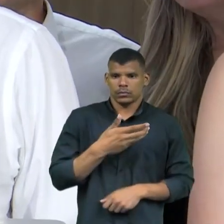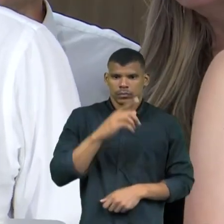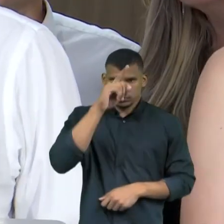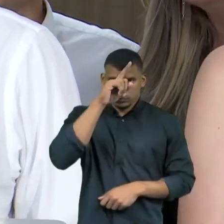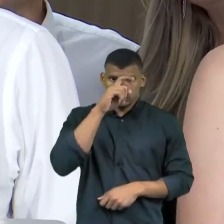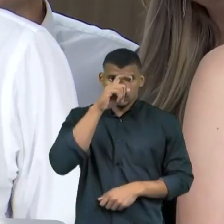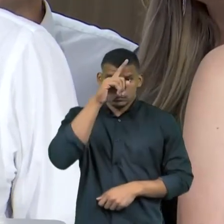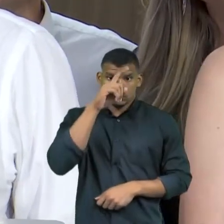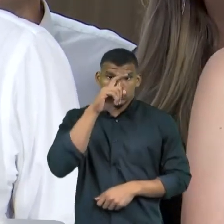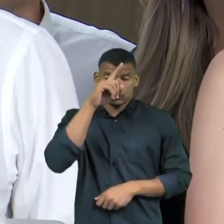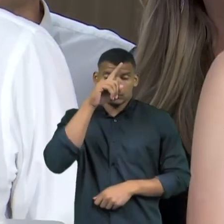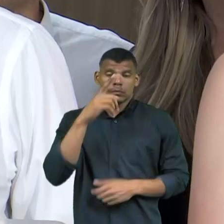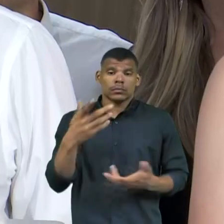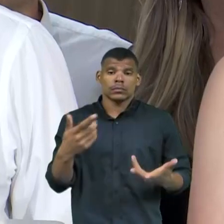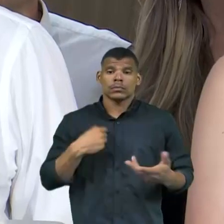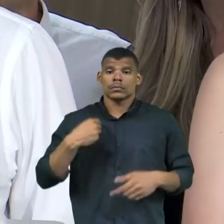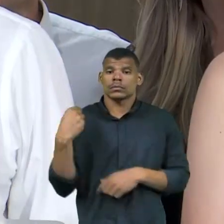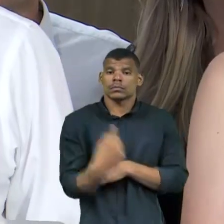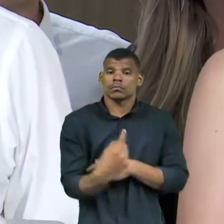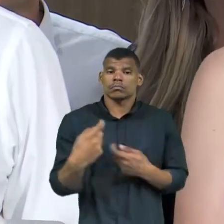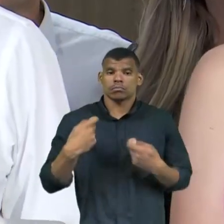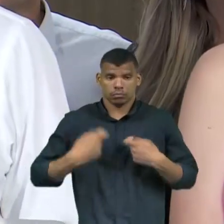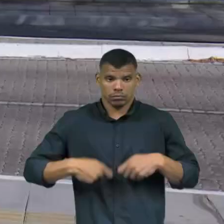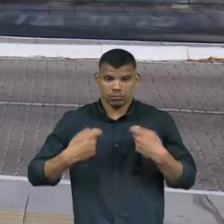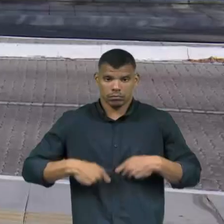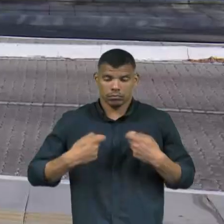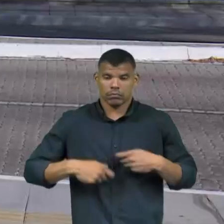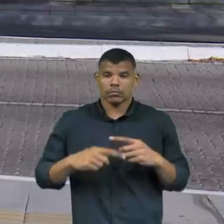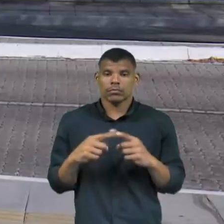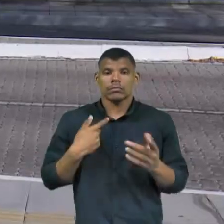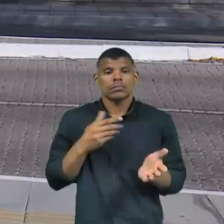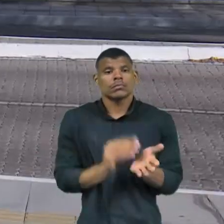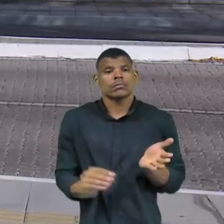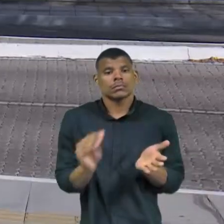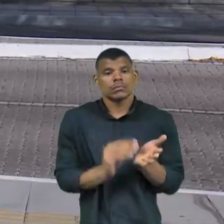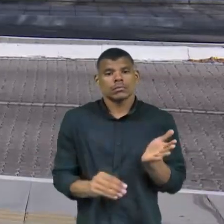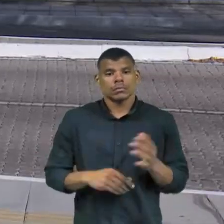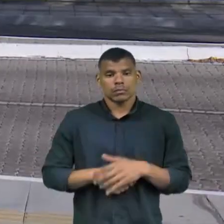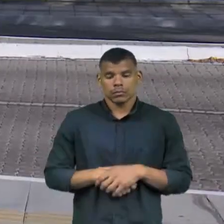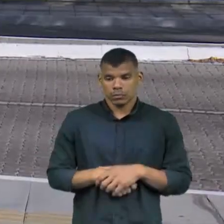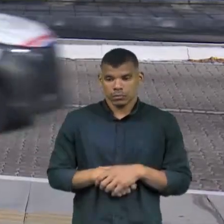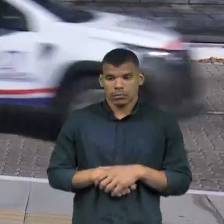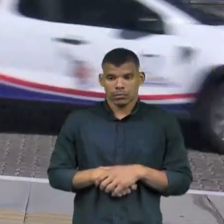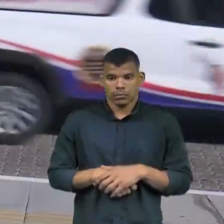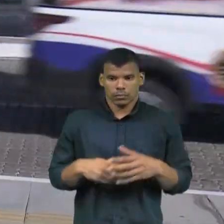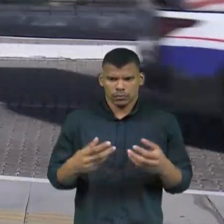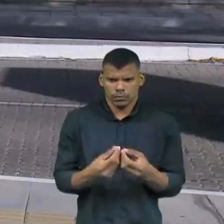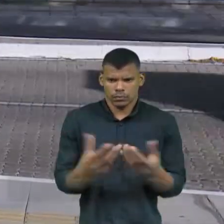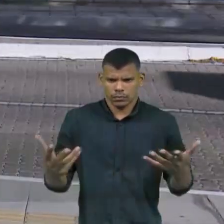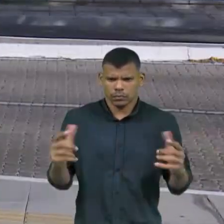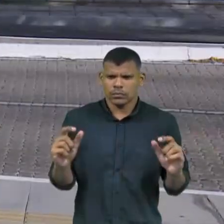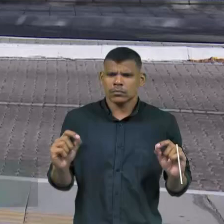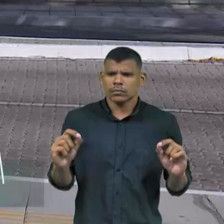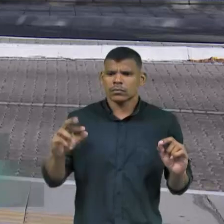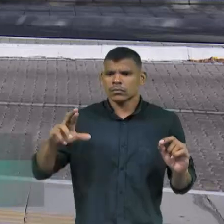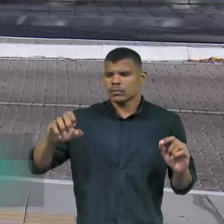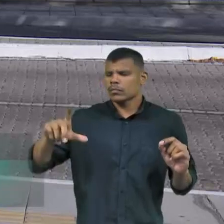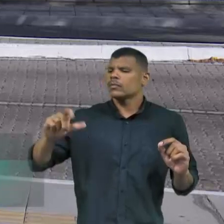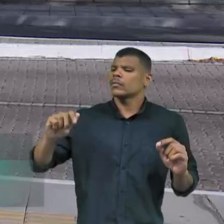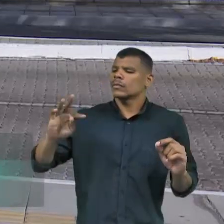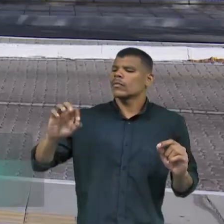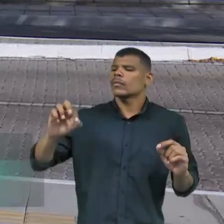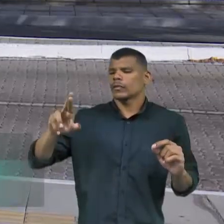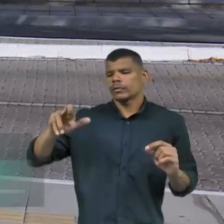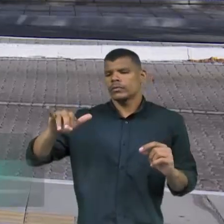da demanda e do que o nosso povo necessita. Com a entrega dos relatórios, as equipes de transição definiram os focos